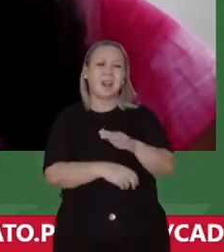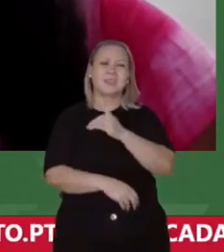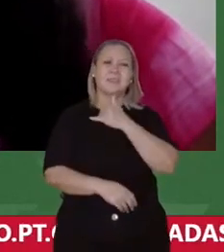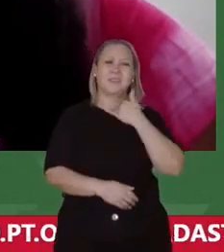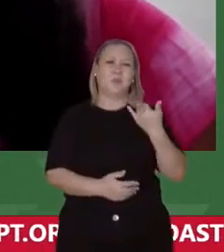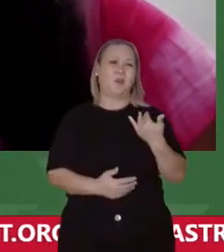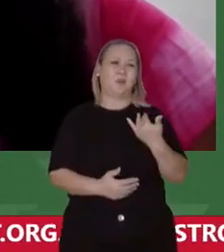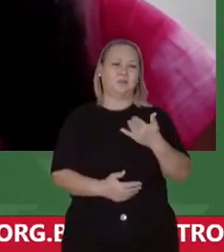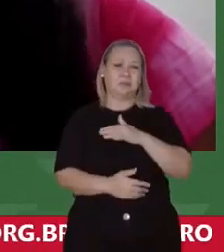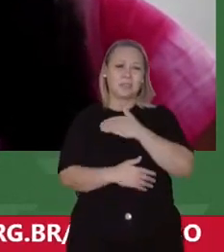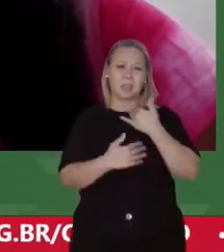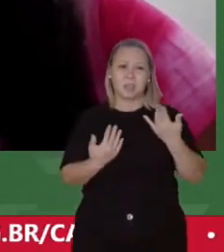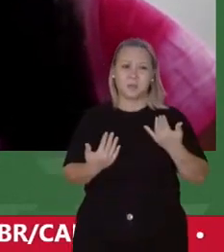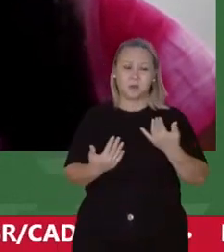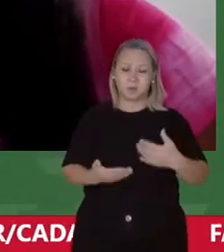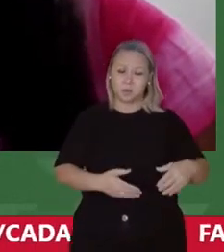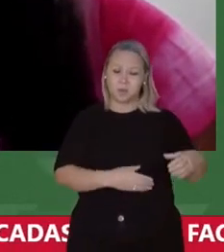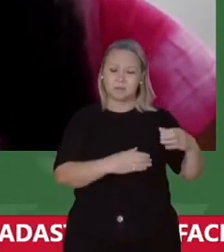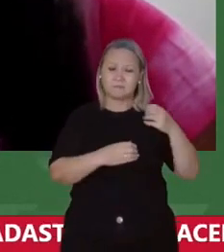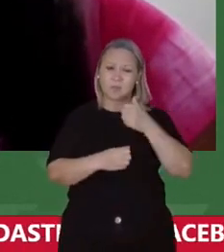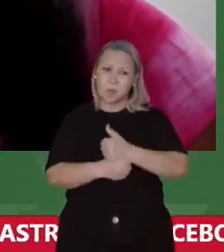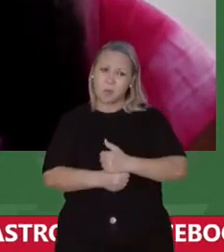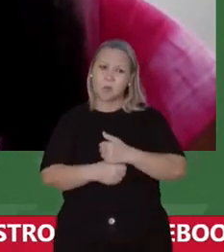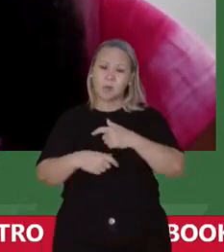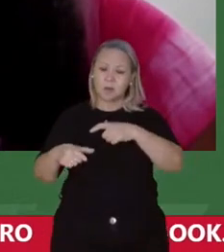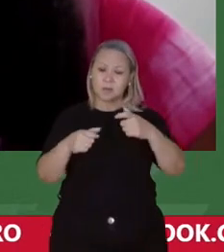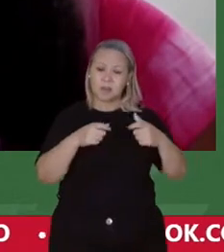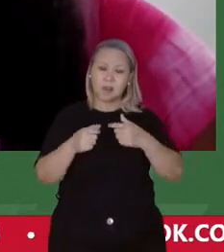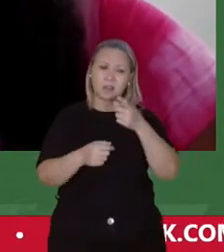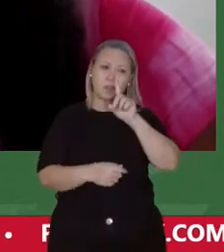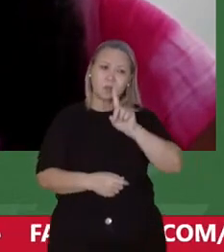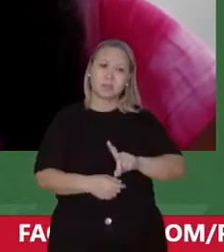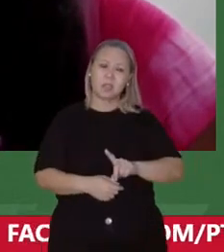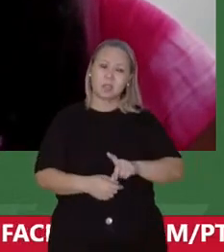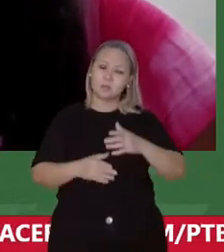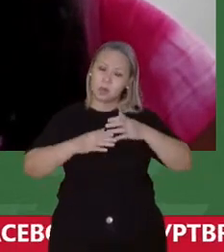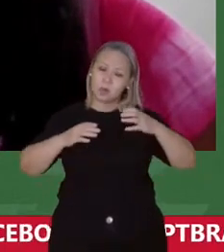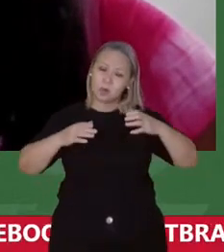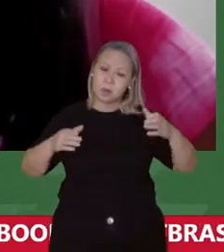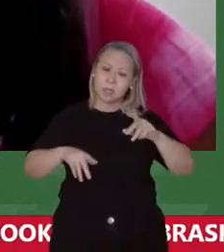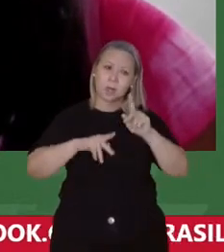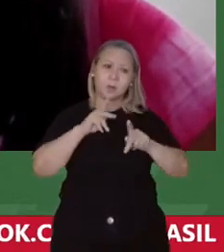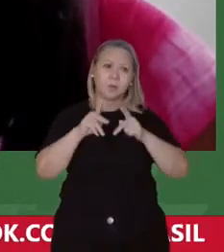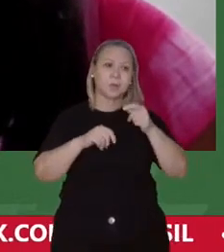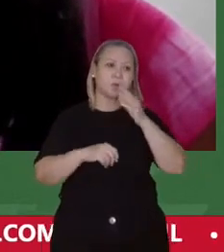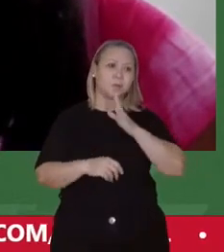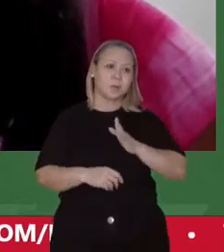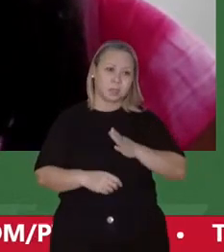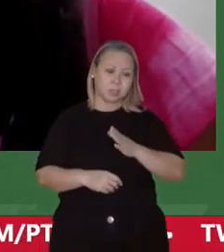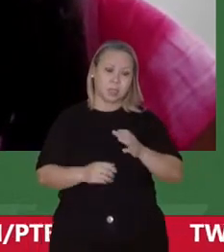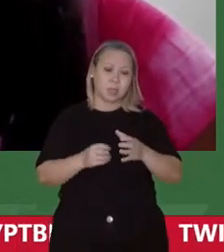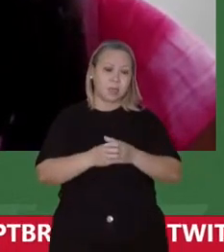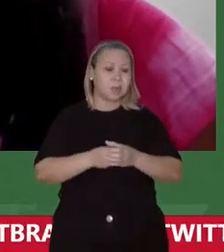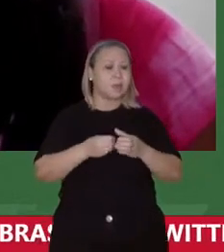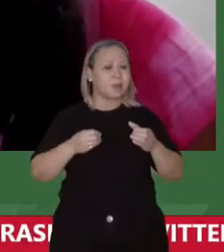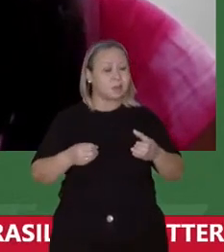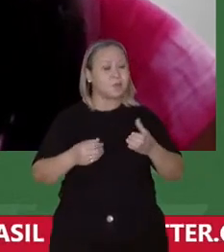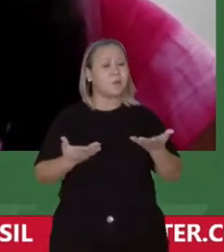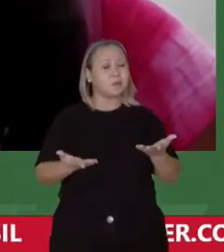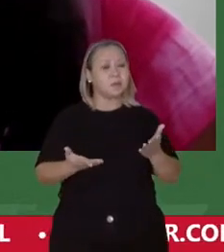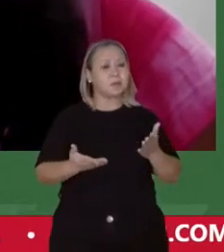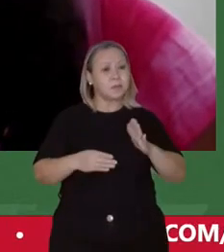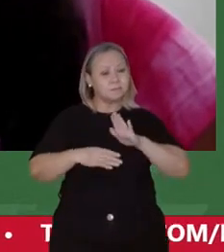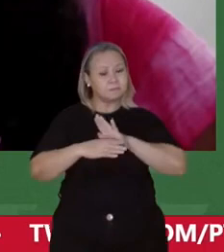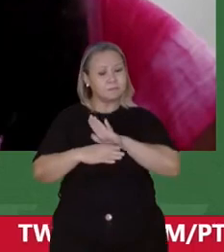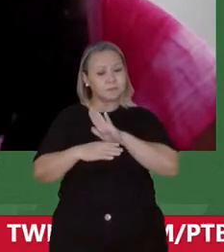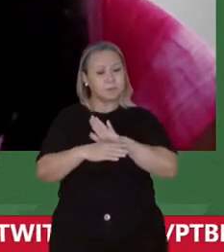além disso, possam ocupar os espaços que lhes são de direito, como maioria da população brasileira, e as cotas vêm fazendo isso com